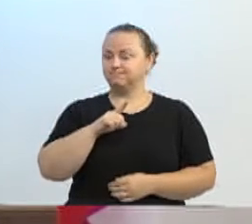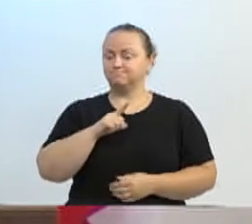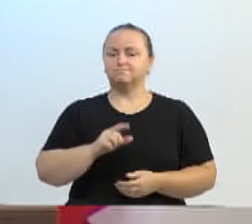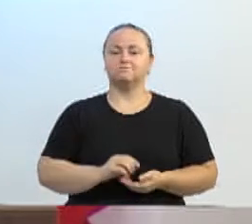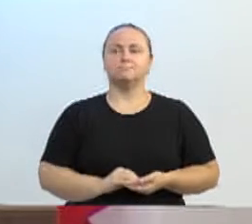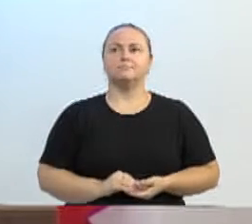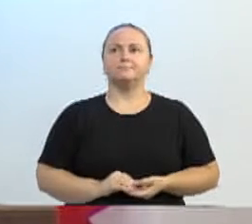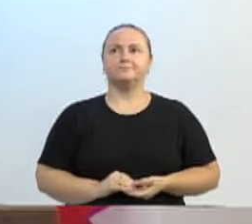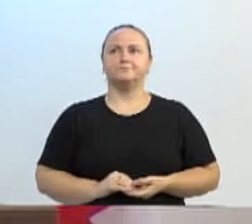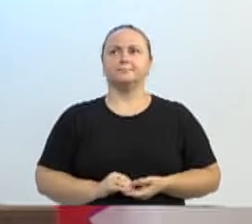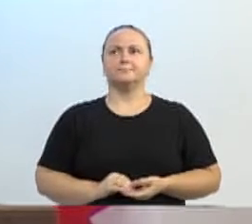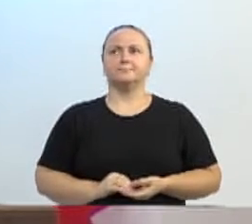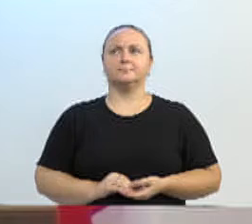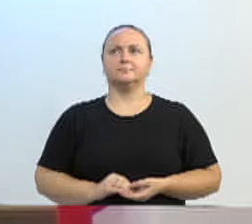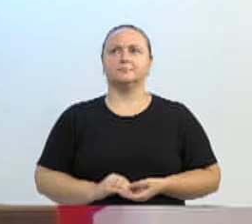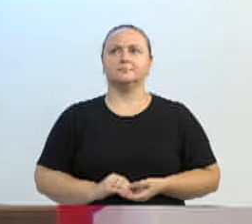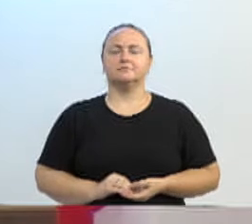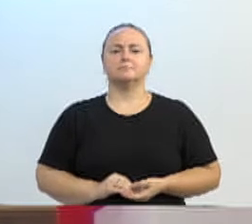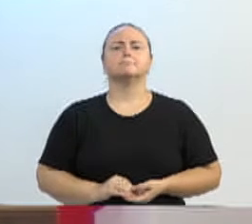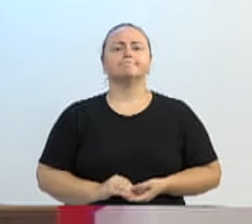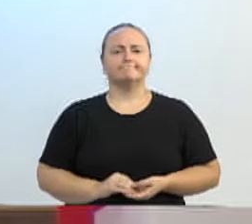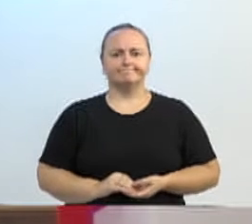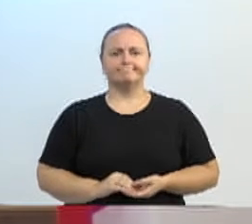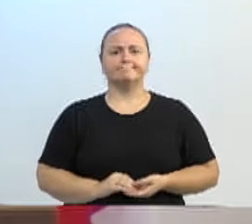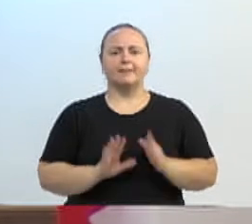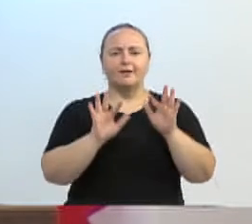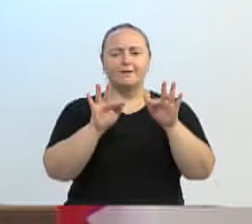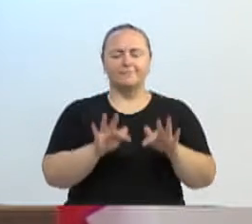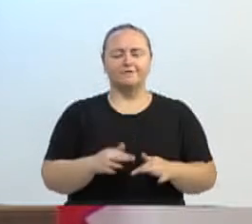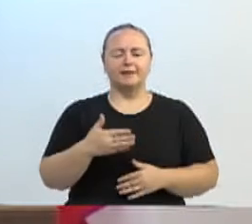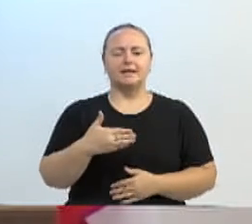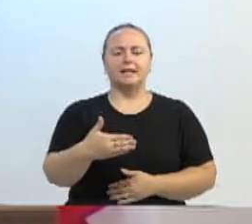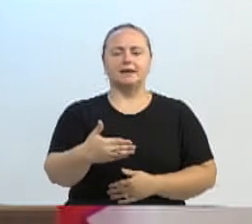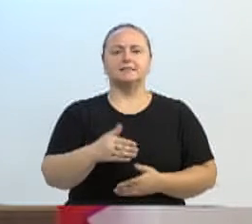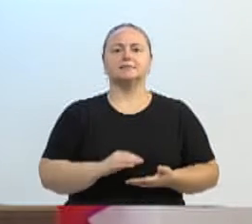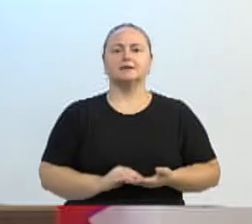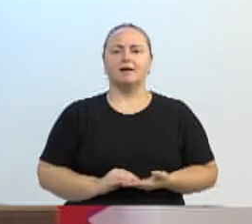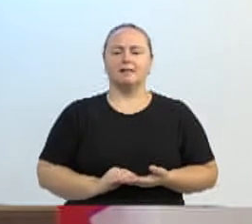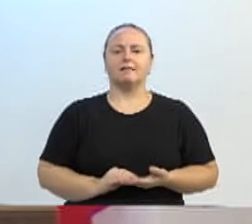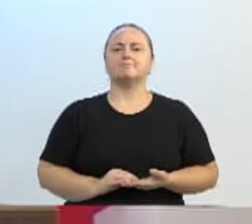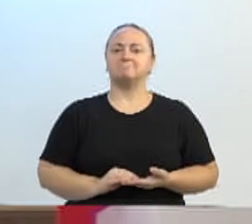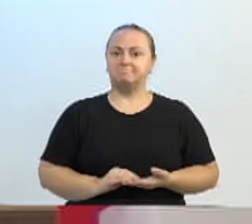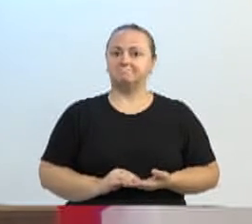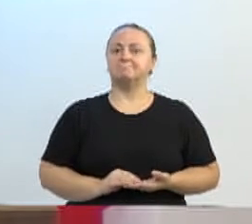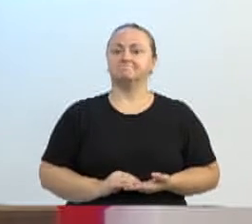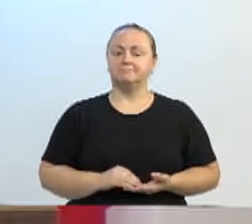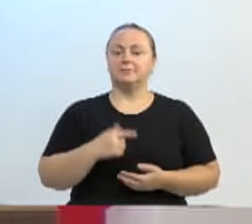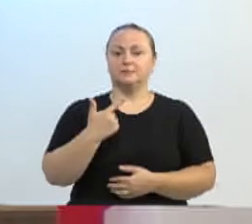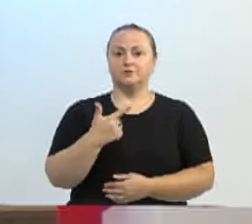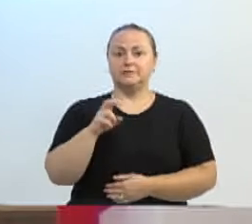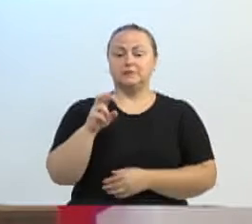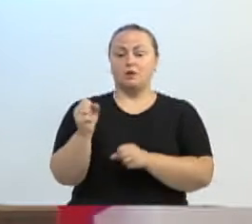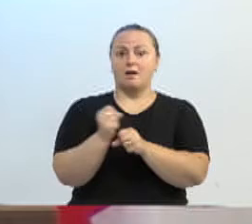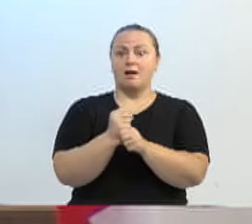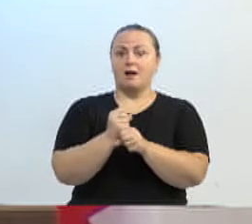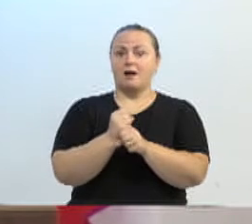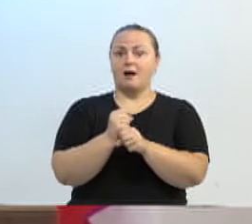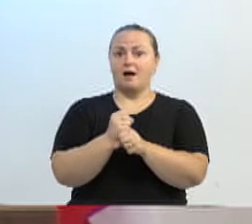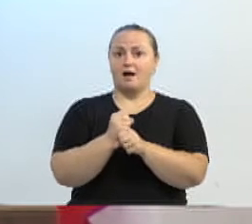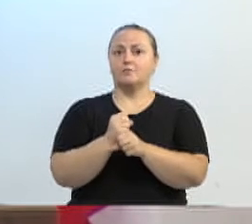Senhores vereadores, essa demonstração, para encerrar, presidente, 25 anos de história de uma empresa que é a